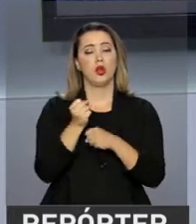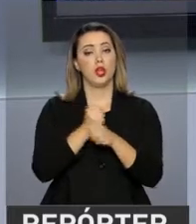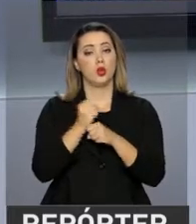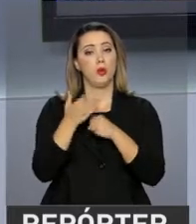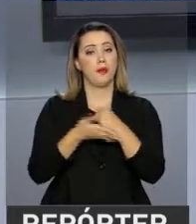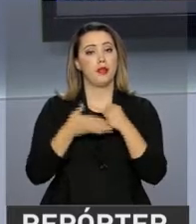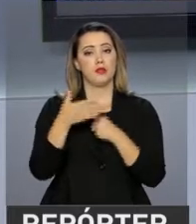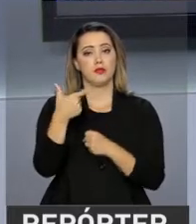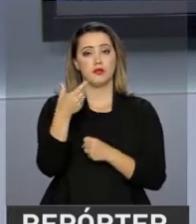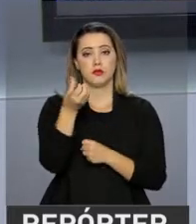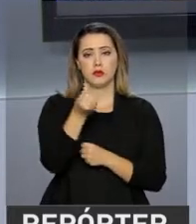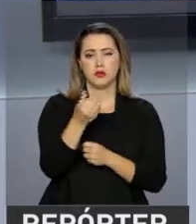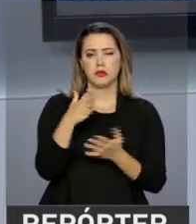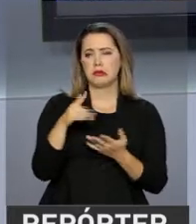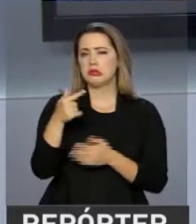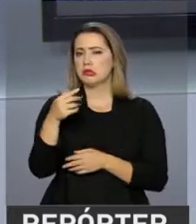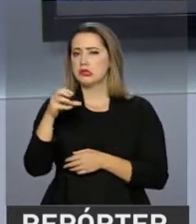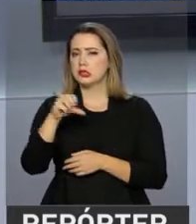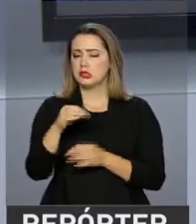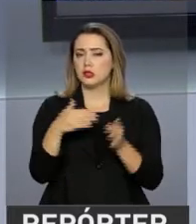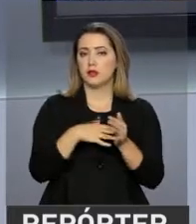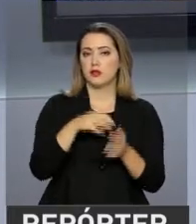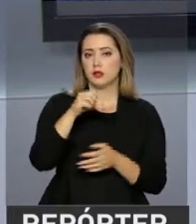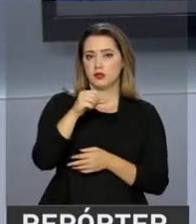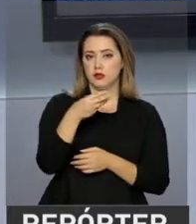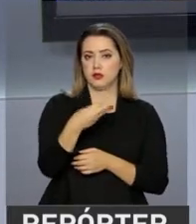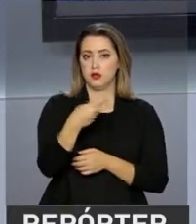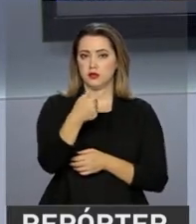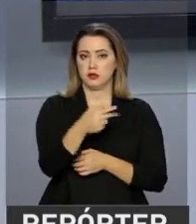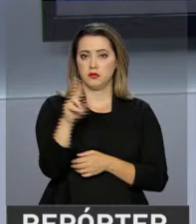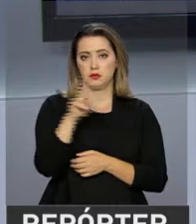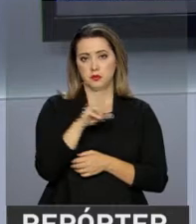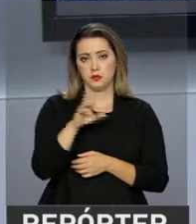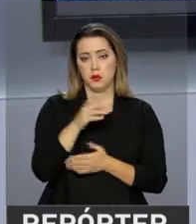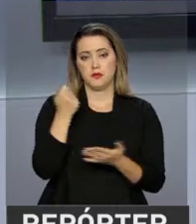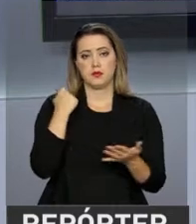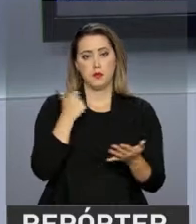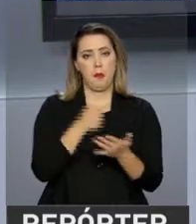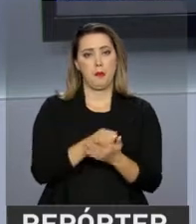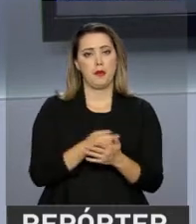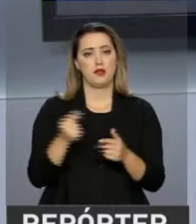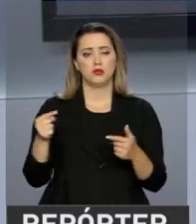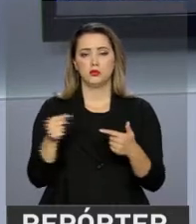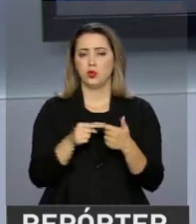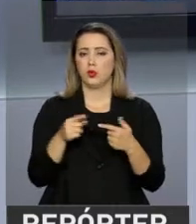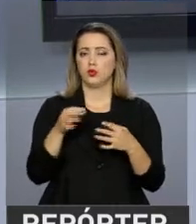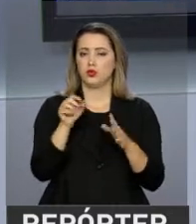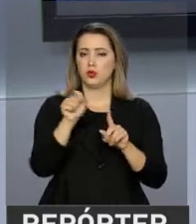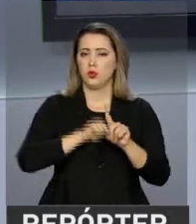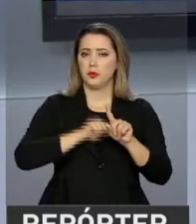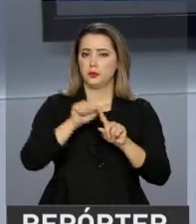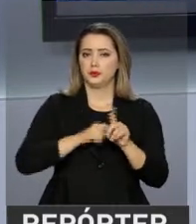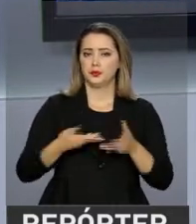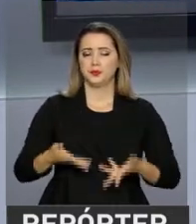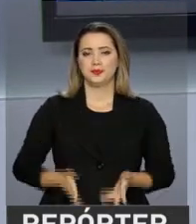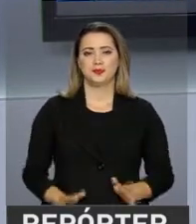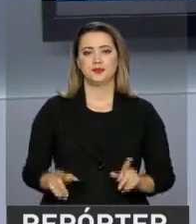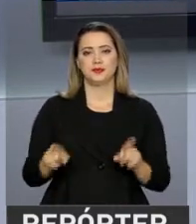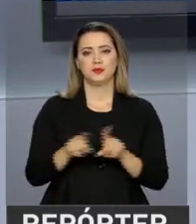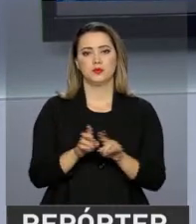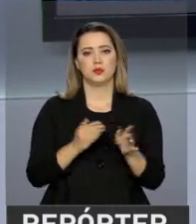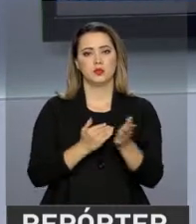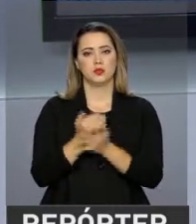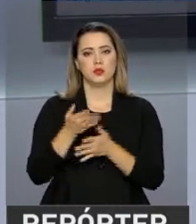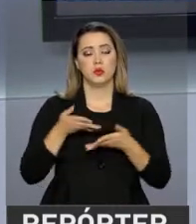variam de 79 a novecentos e trinta e sete reais e vão ser pagos de acordo com o mês de nascimento do trabalhador